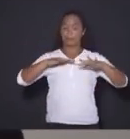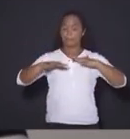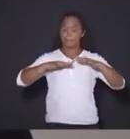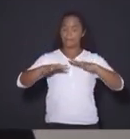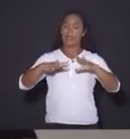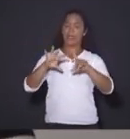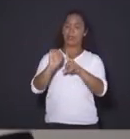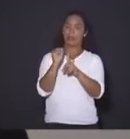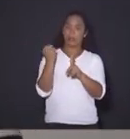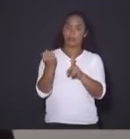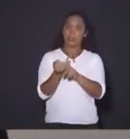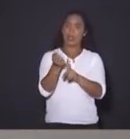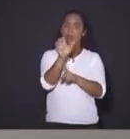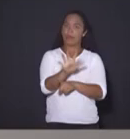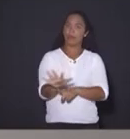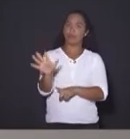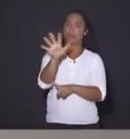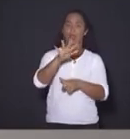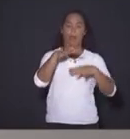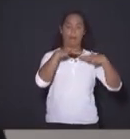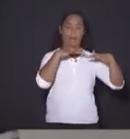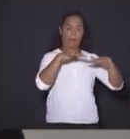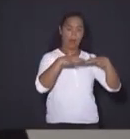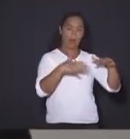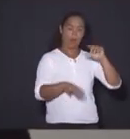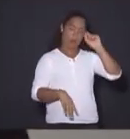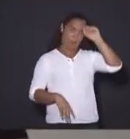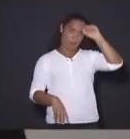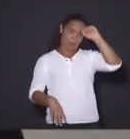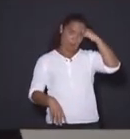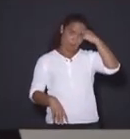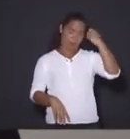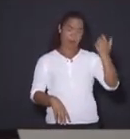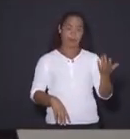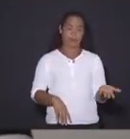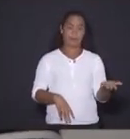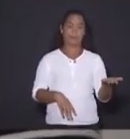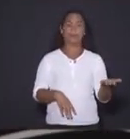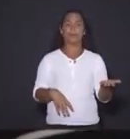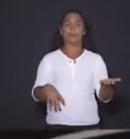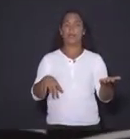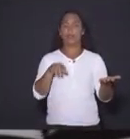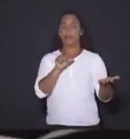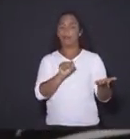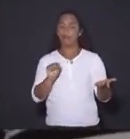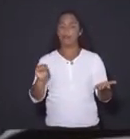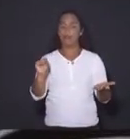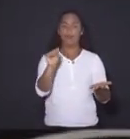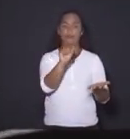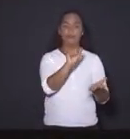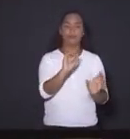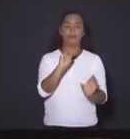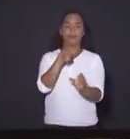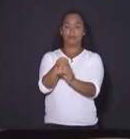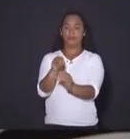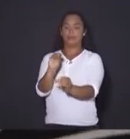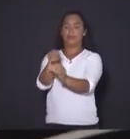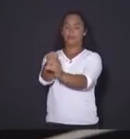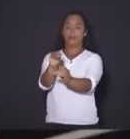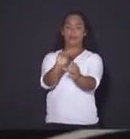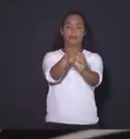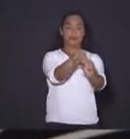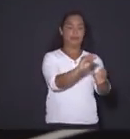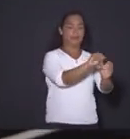mas de um modo geral eo movimento negro aqui em específico eles carregam dentro de si na sua constituição